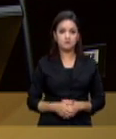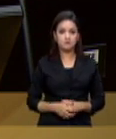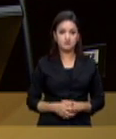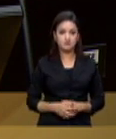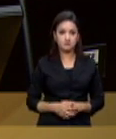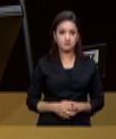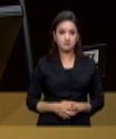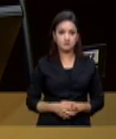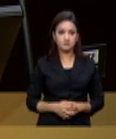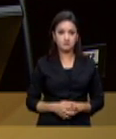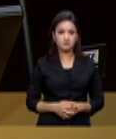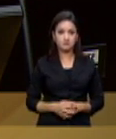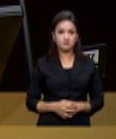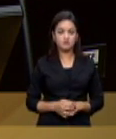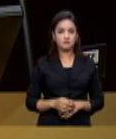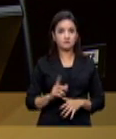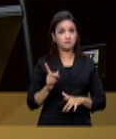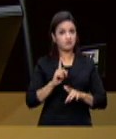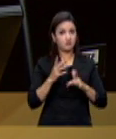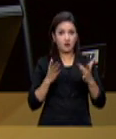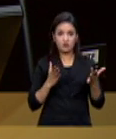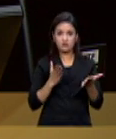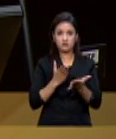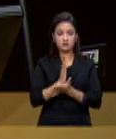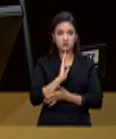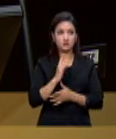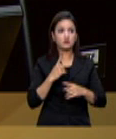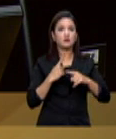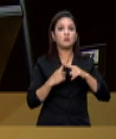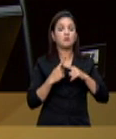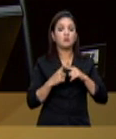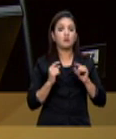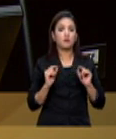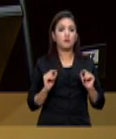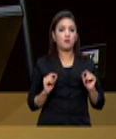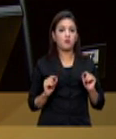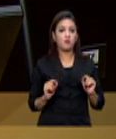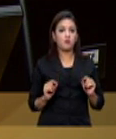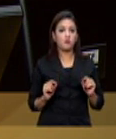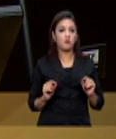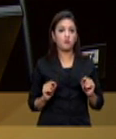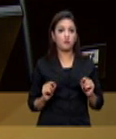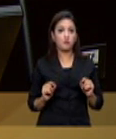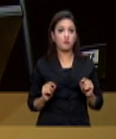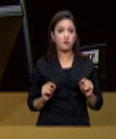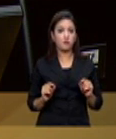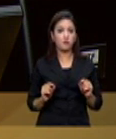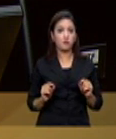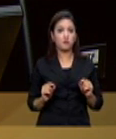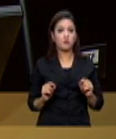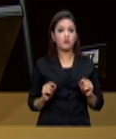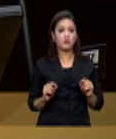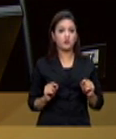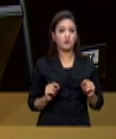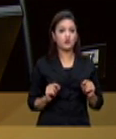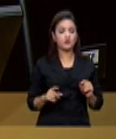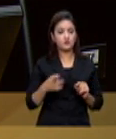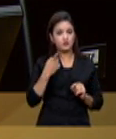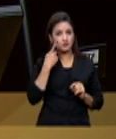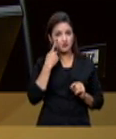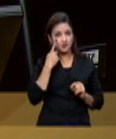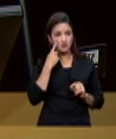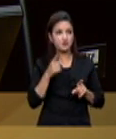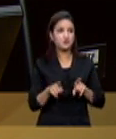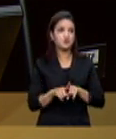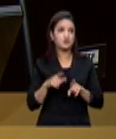da improcedência, porque na primeira análise que fiz, e ouvi com todo cuidado tanto o voto do ministro